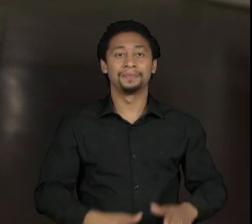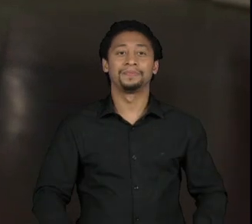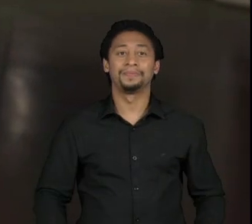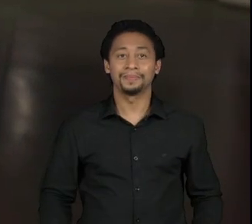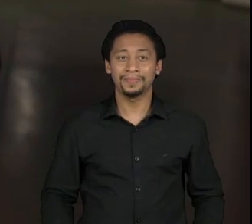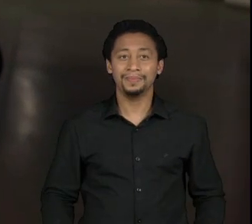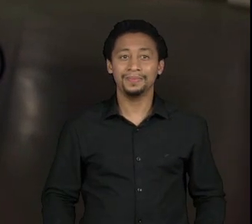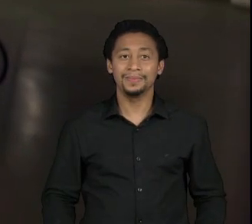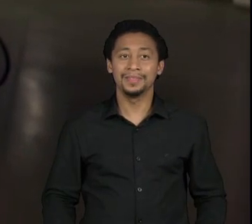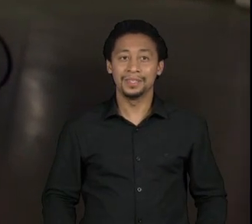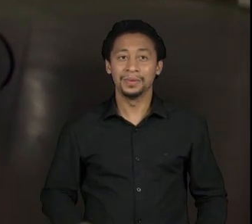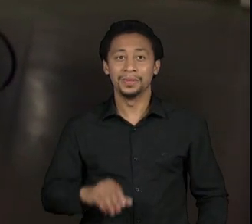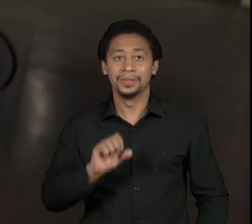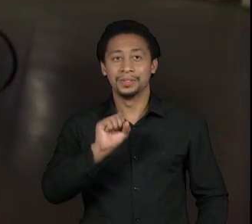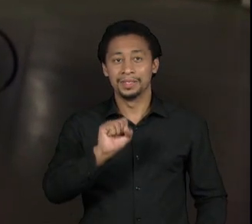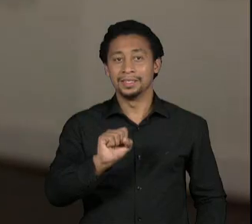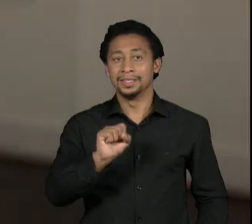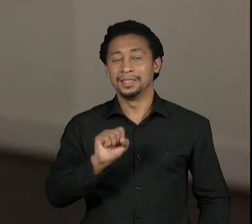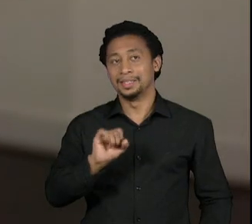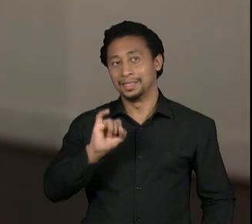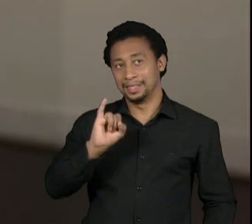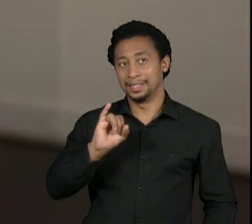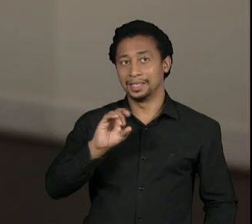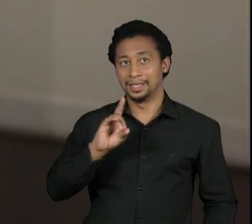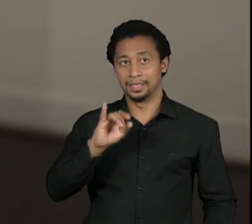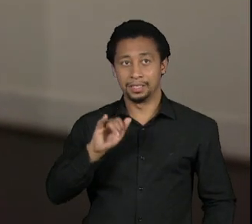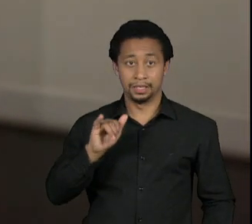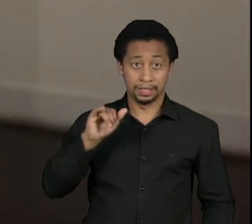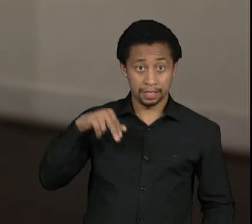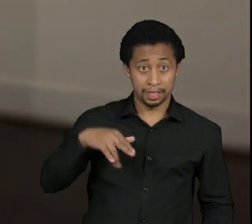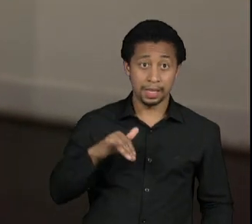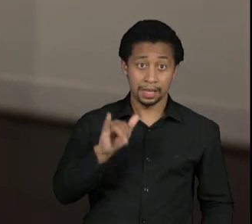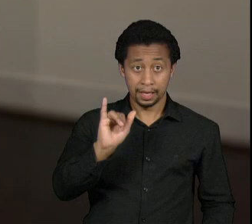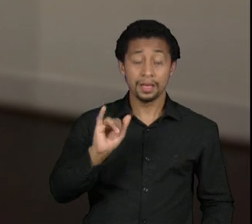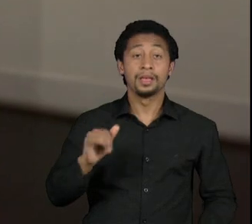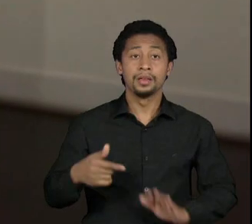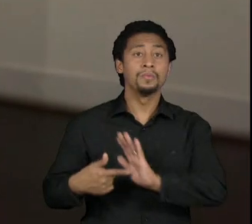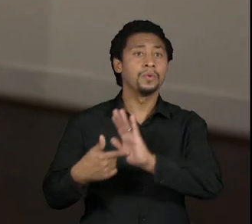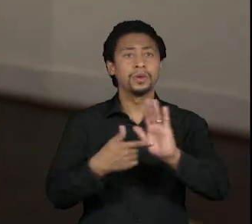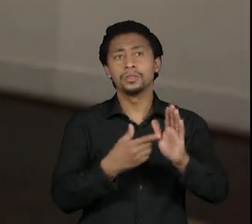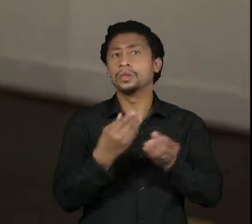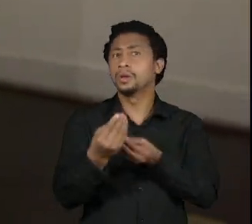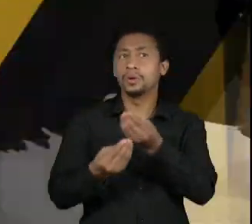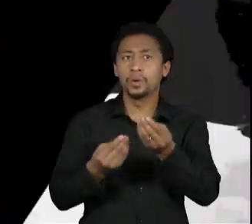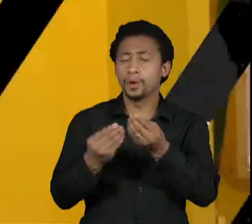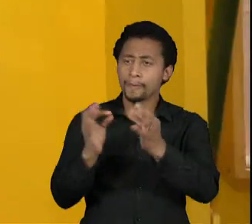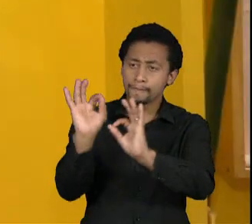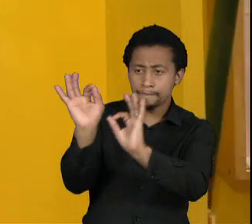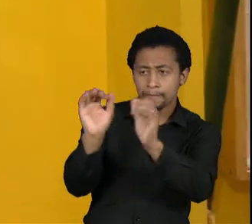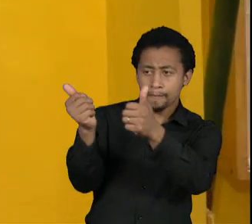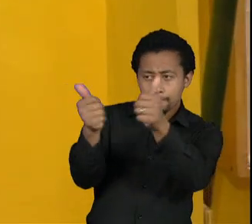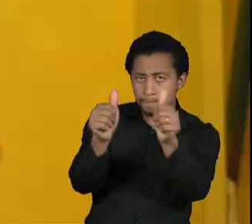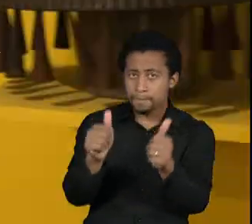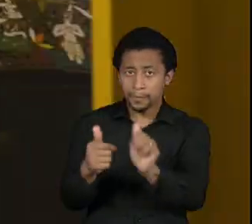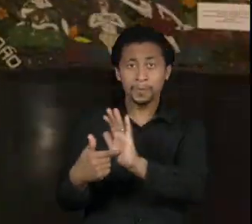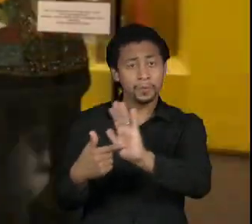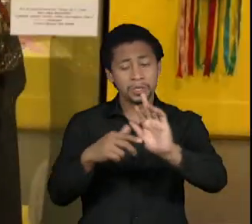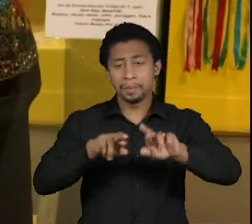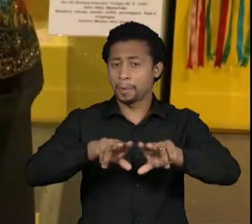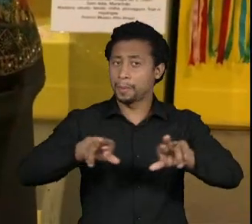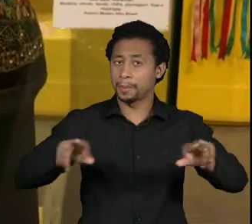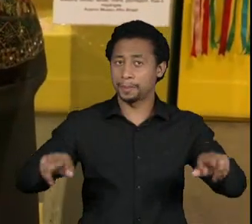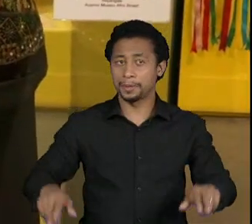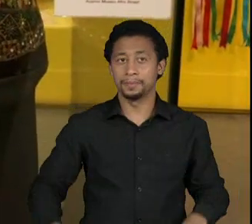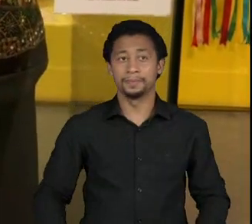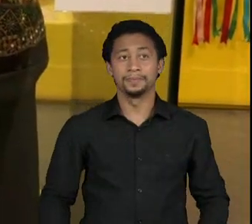ele trabalha com diferentes linguagens, né? Tanto a pintura quanto a escultura. Que bloco é esse?